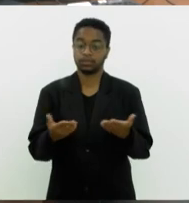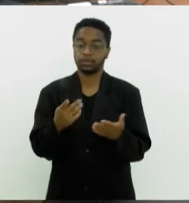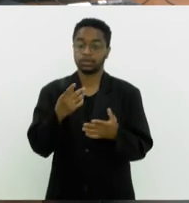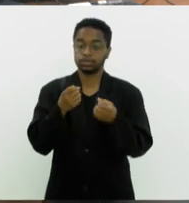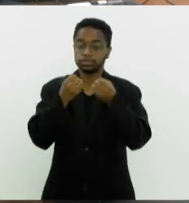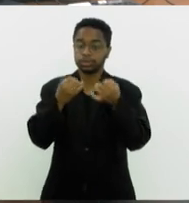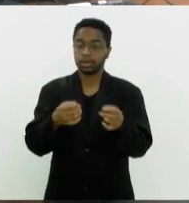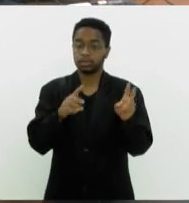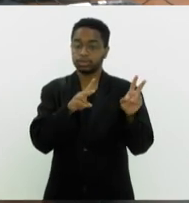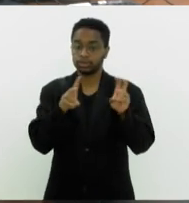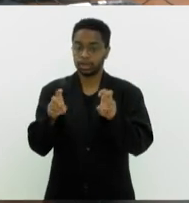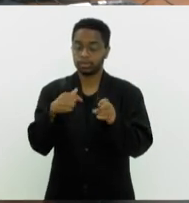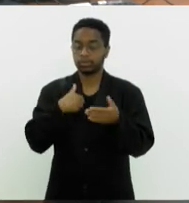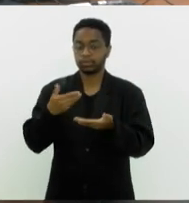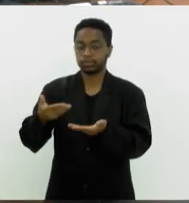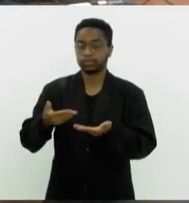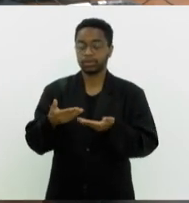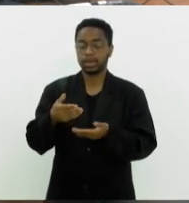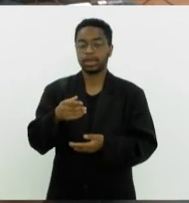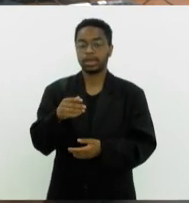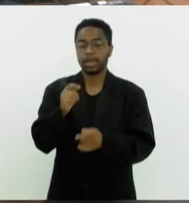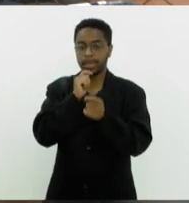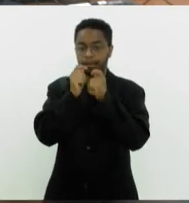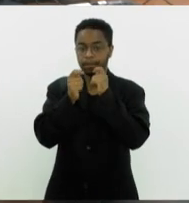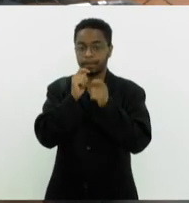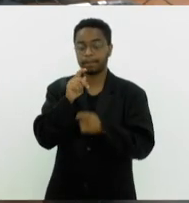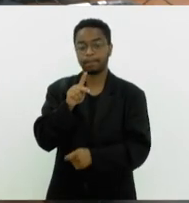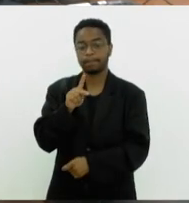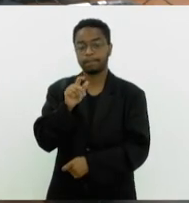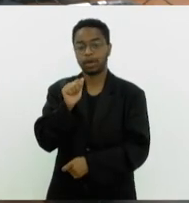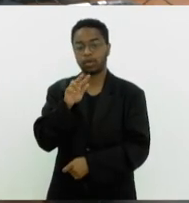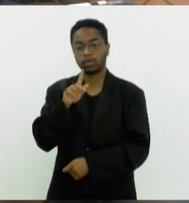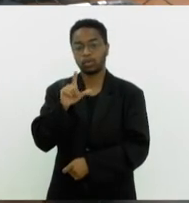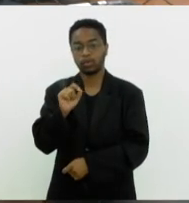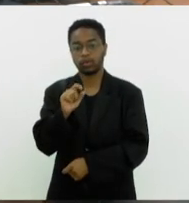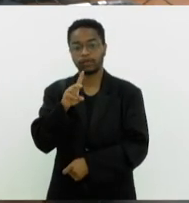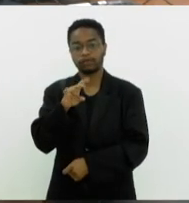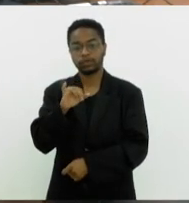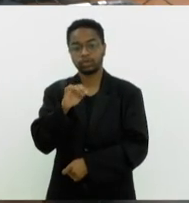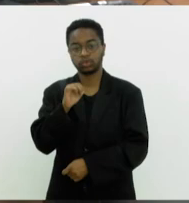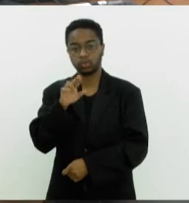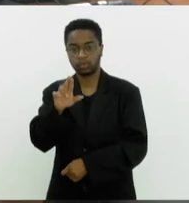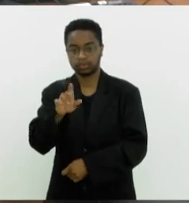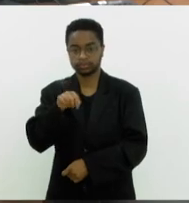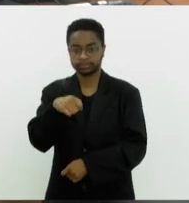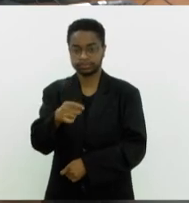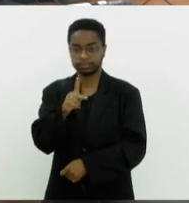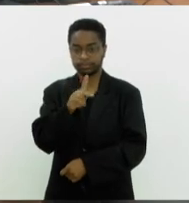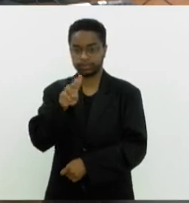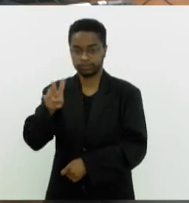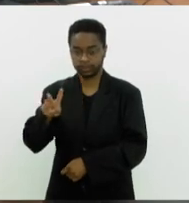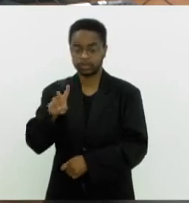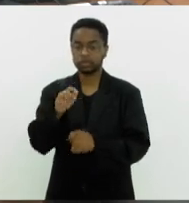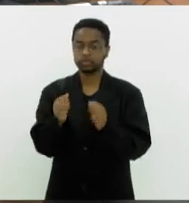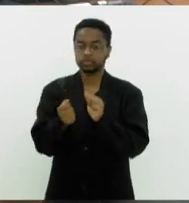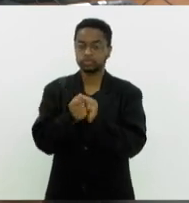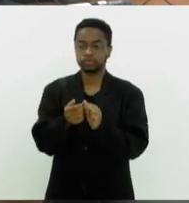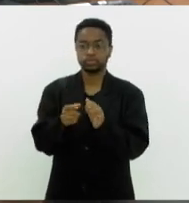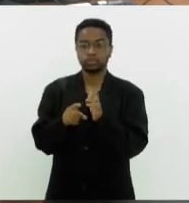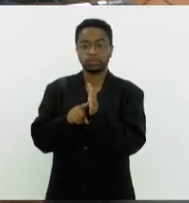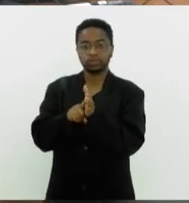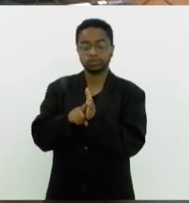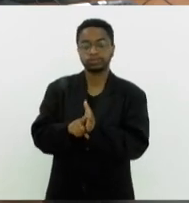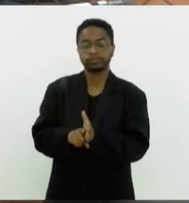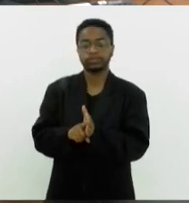sobre esse assunto, eu vou chamar o repórter Paulo Vitor Viviani, que está com o nefrologista Christian Bolívar. Bom dia, PV.